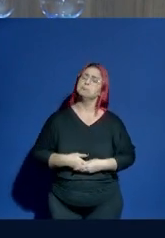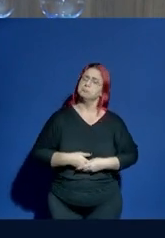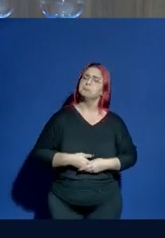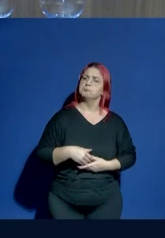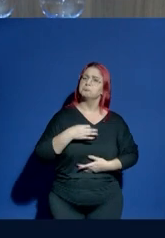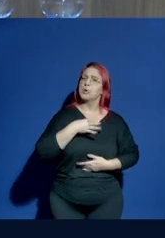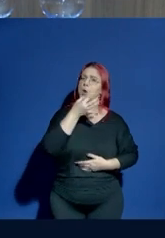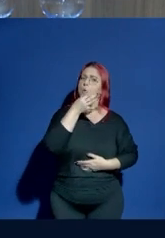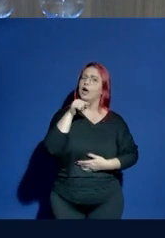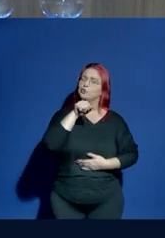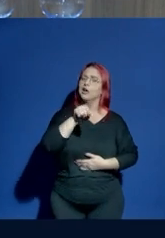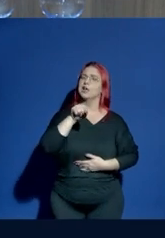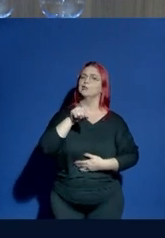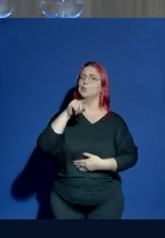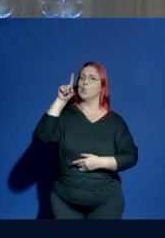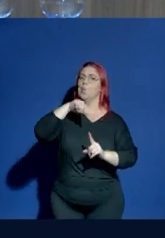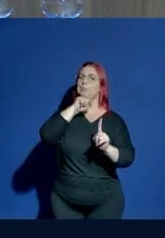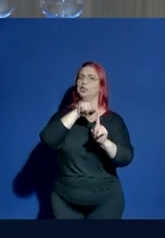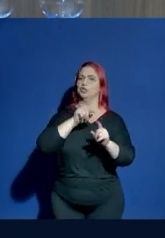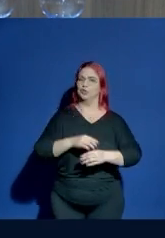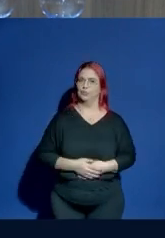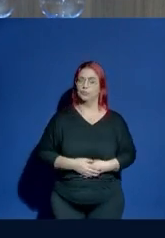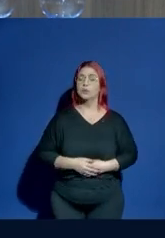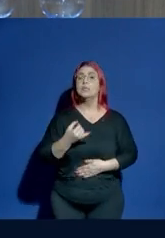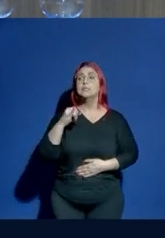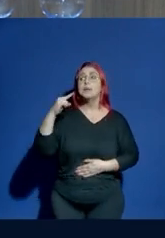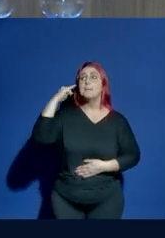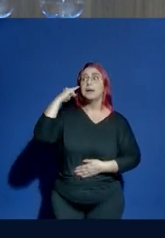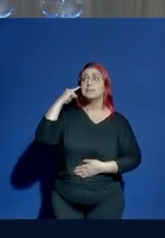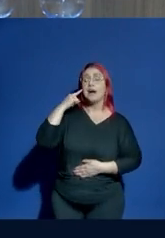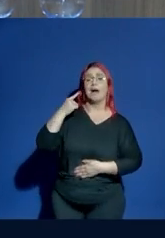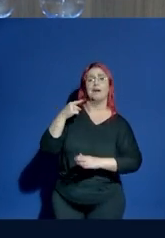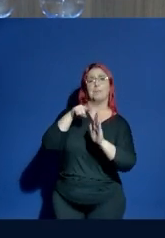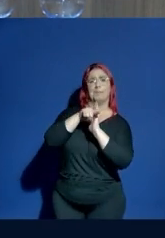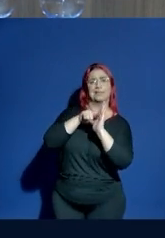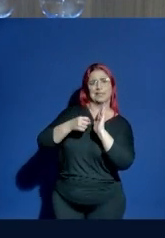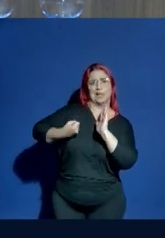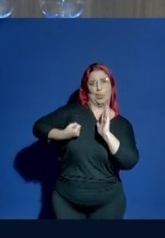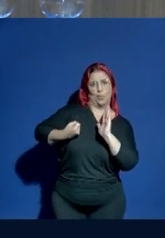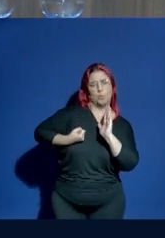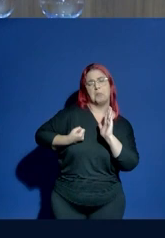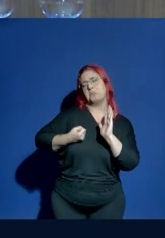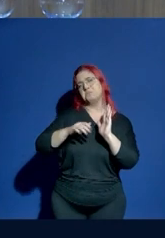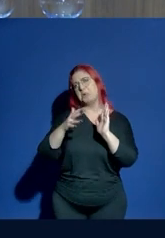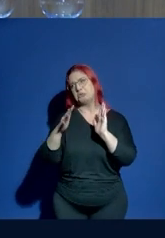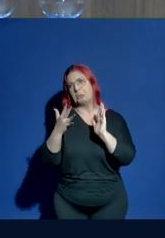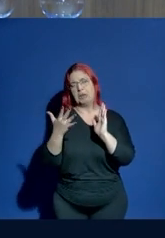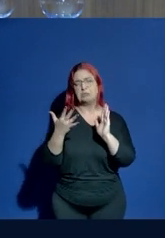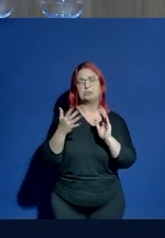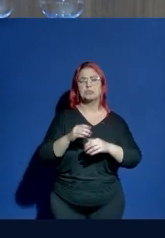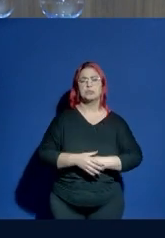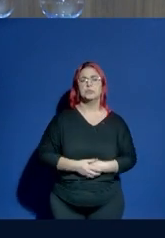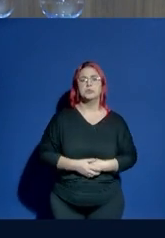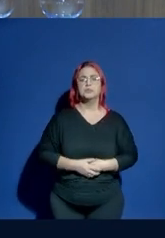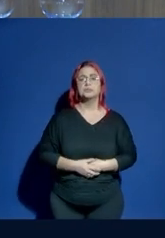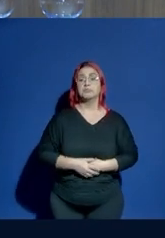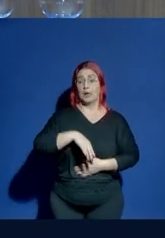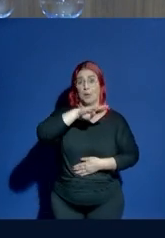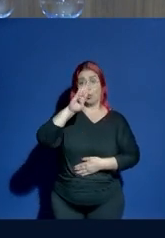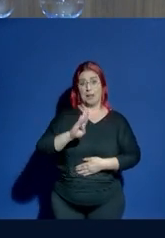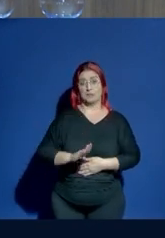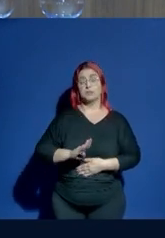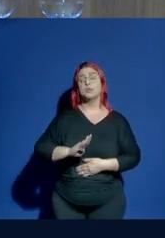ser o nosso mote. Se a gente pensar em números gerais, ou arredondando os números aqui, o Brasil